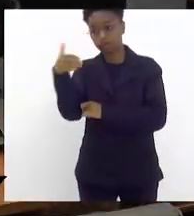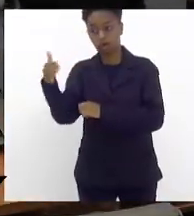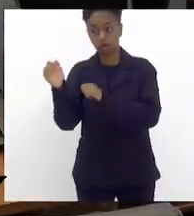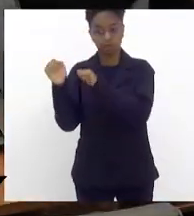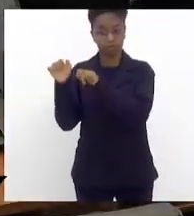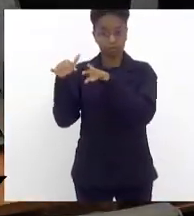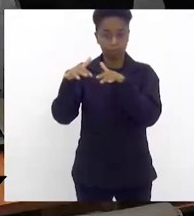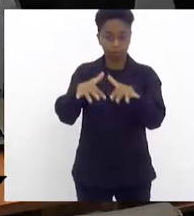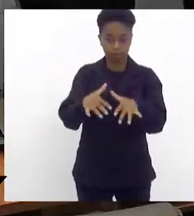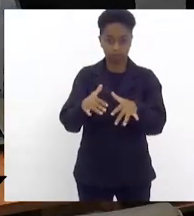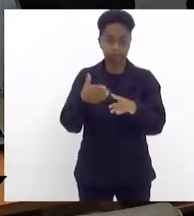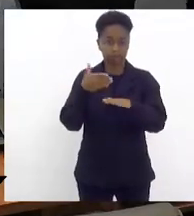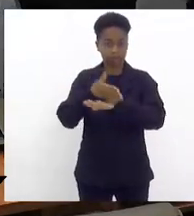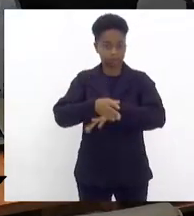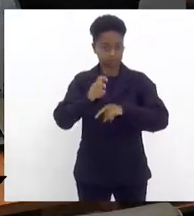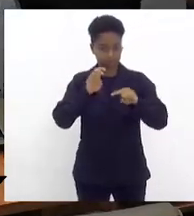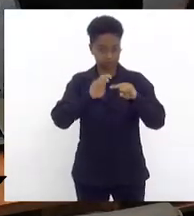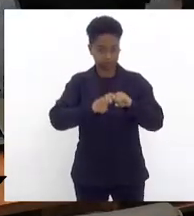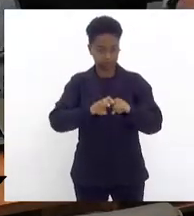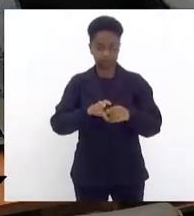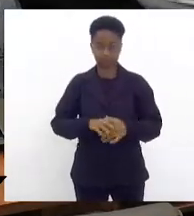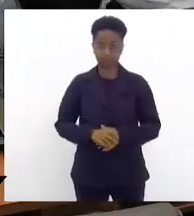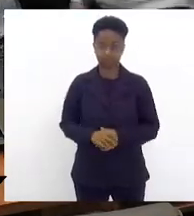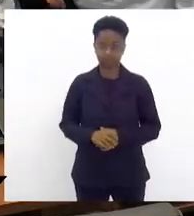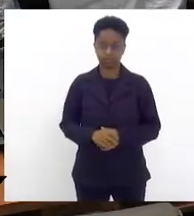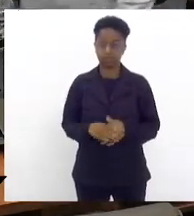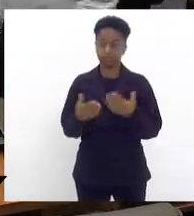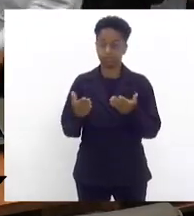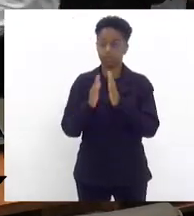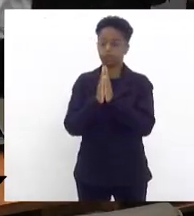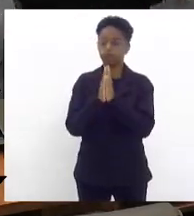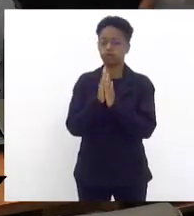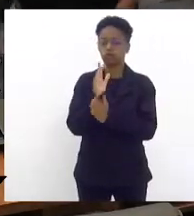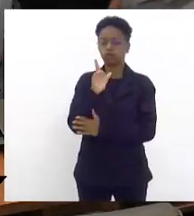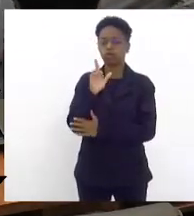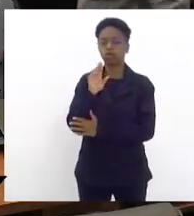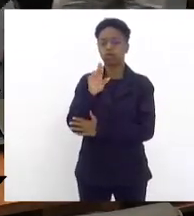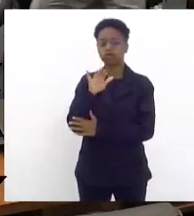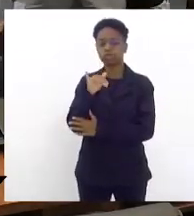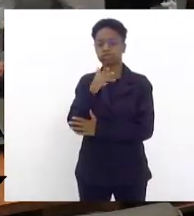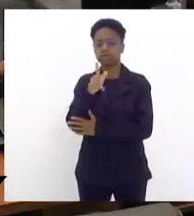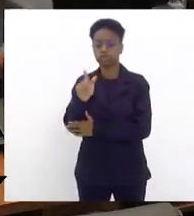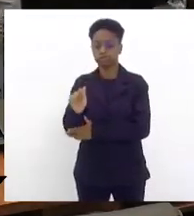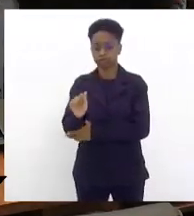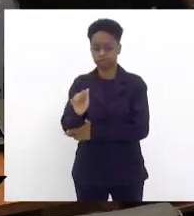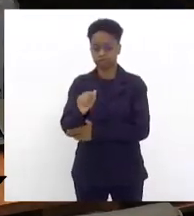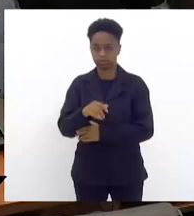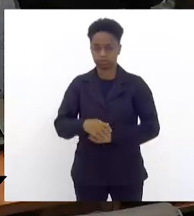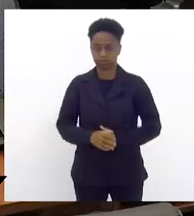possam ocupar os lugares. Lucinha, por favor, deputada Lucinha.